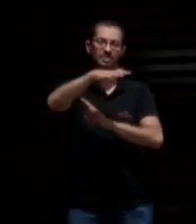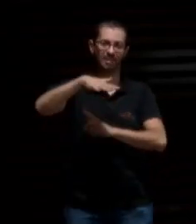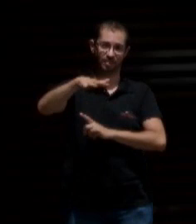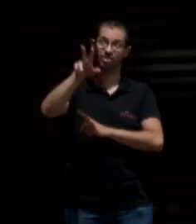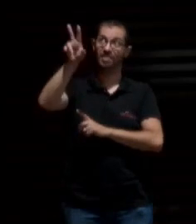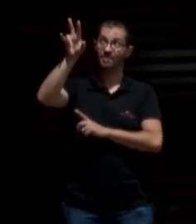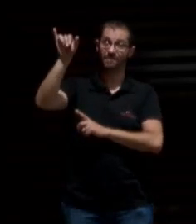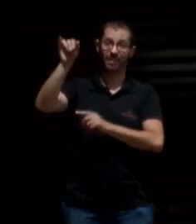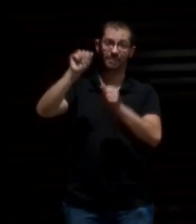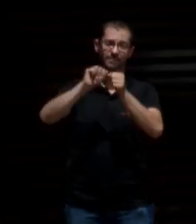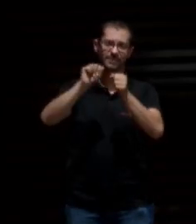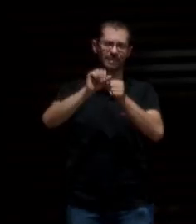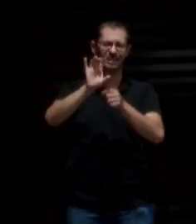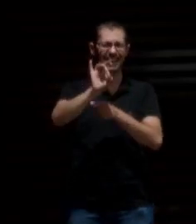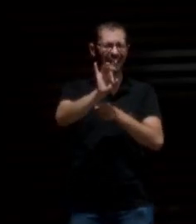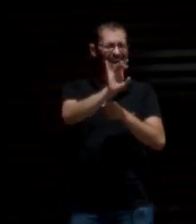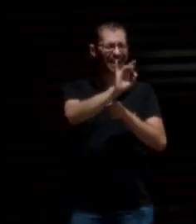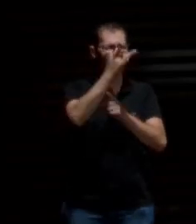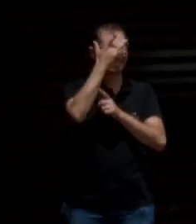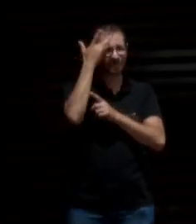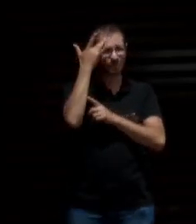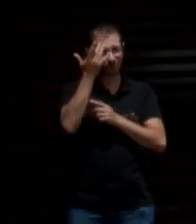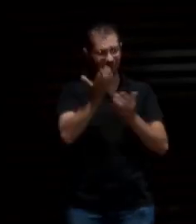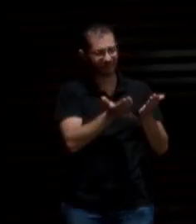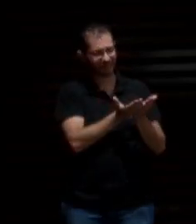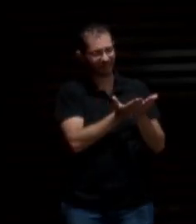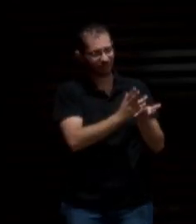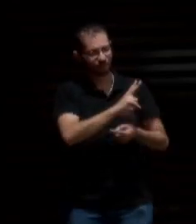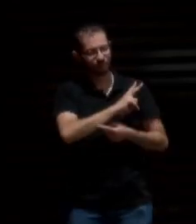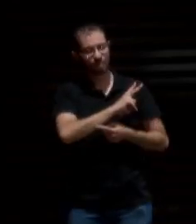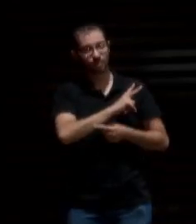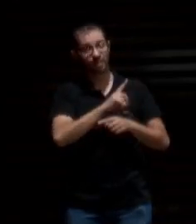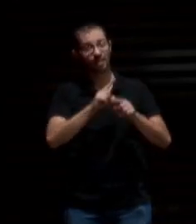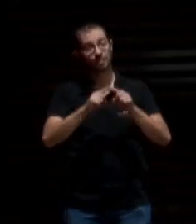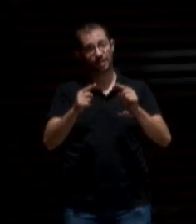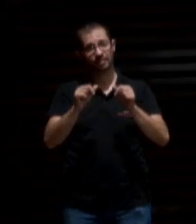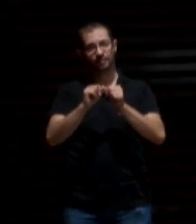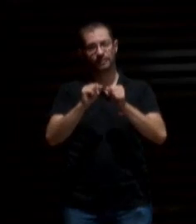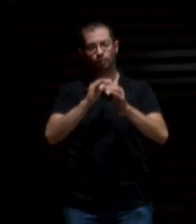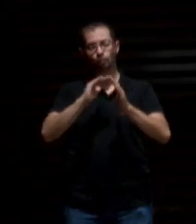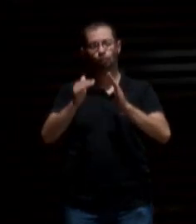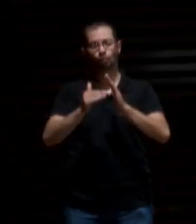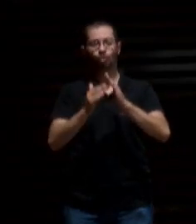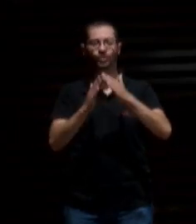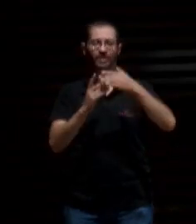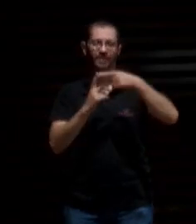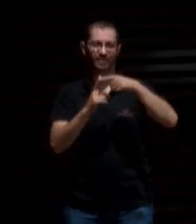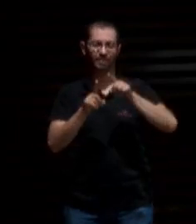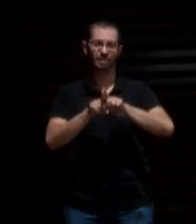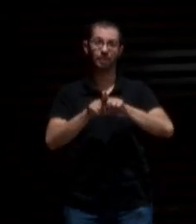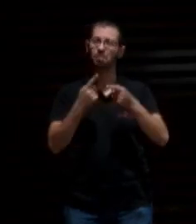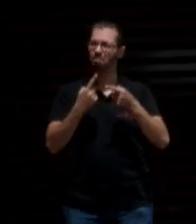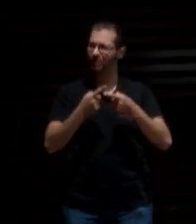maneira particular, mas Ele vai fazer isso de maneira corporativa com toda a sua igreja. Por quê? Porque Ele